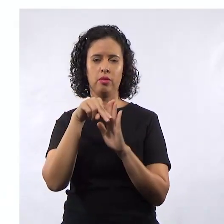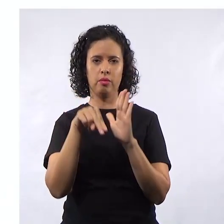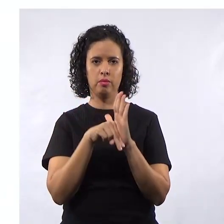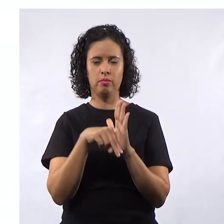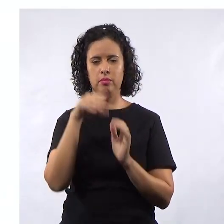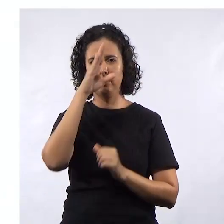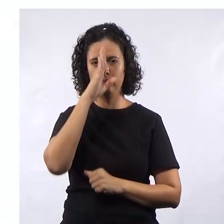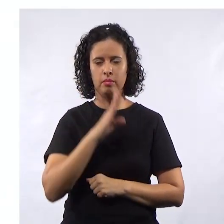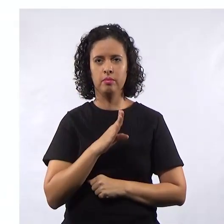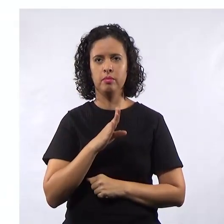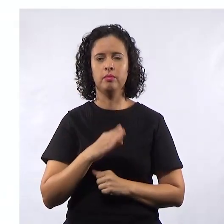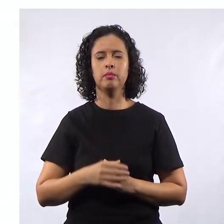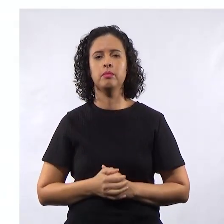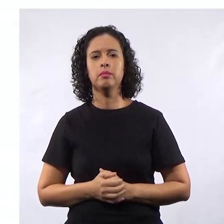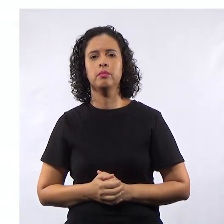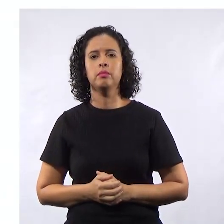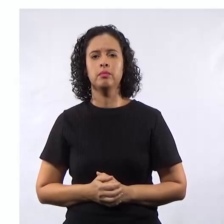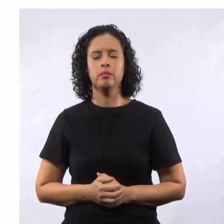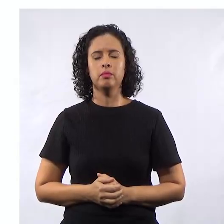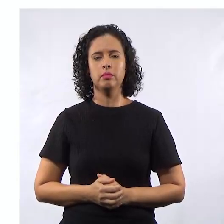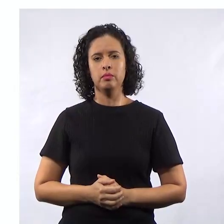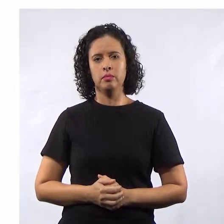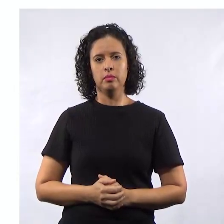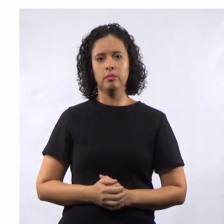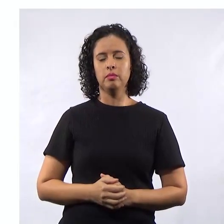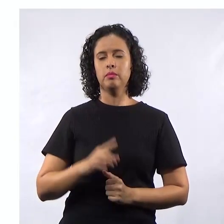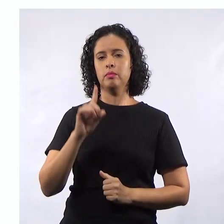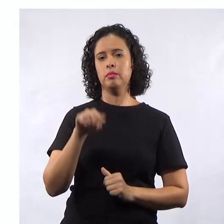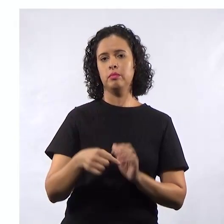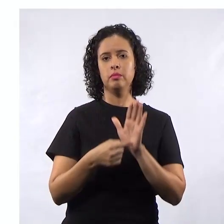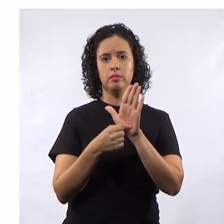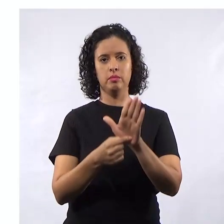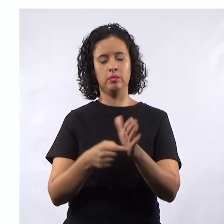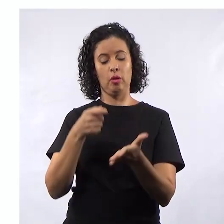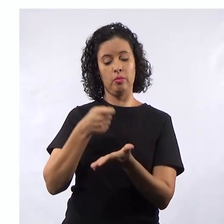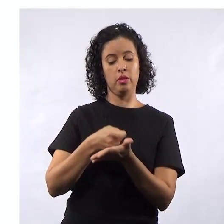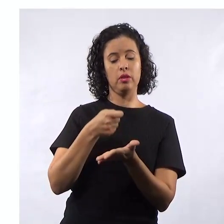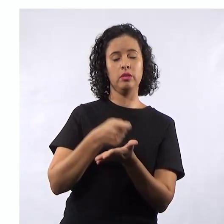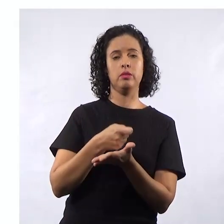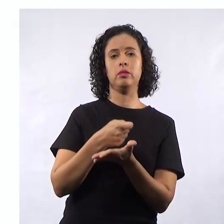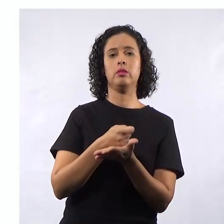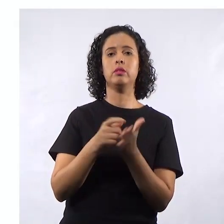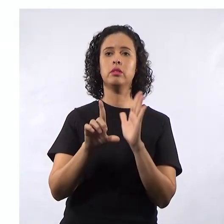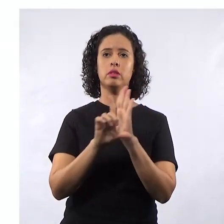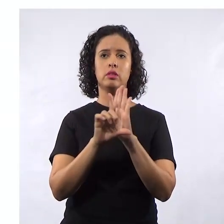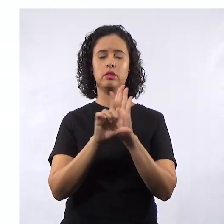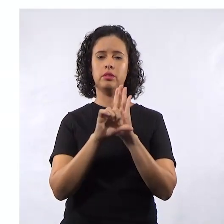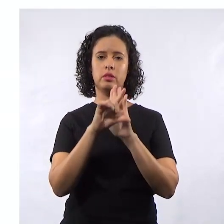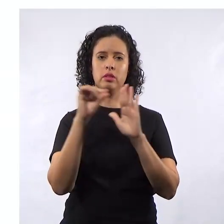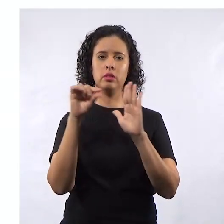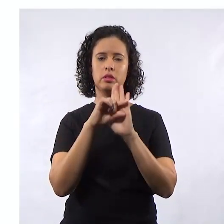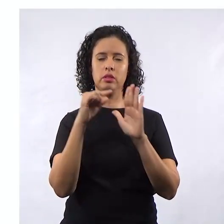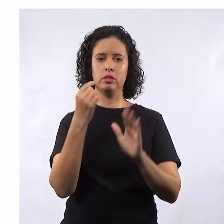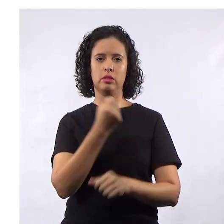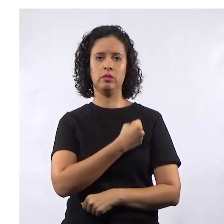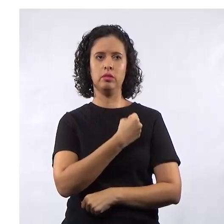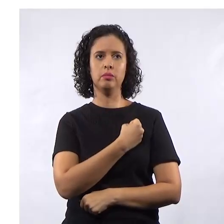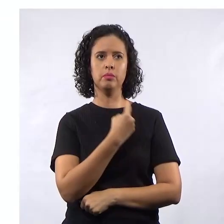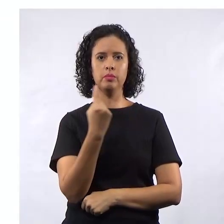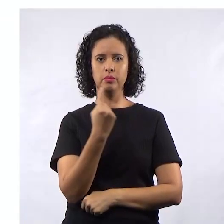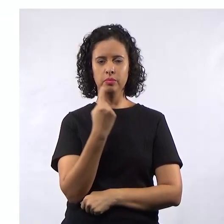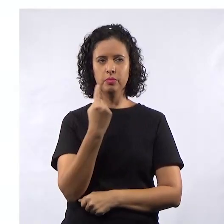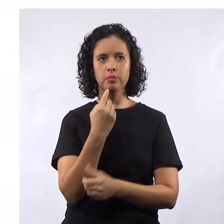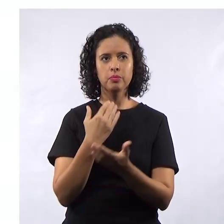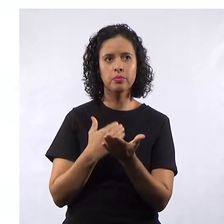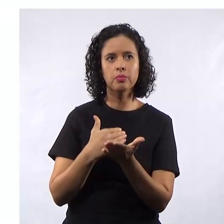tá? Quais são elas? Elas vão determinar o início da obrigatoriedade das leis, lá no artigo 1º ela fala quando que a